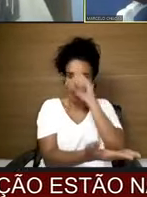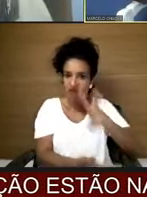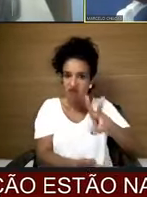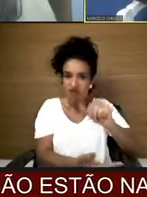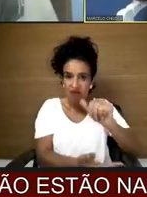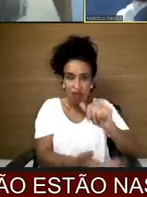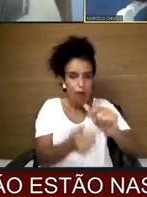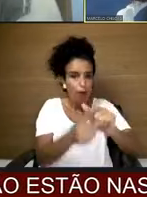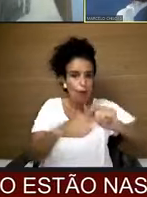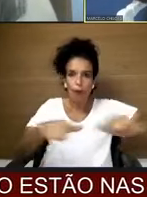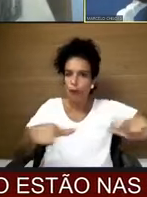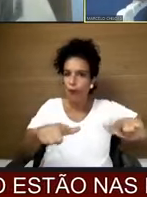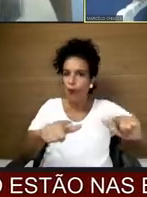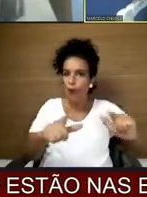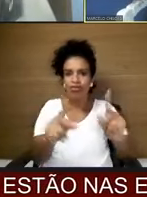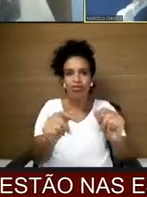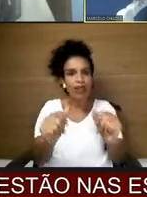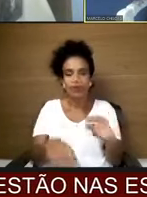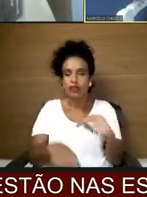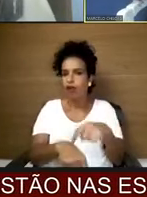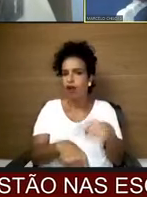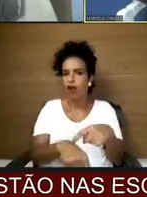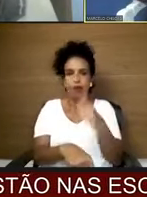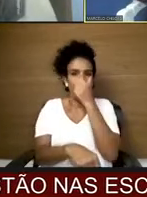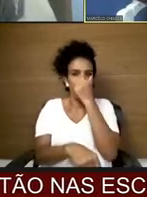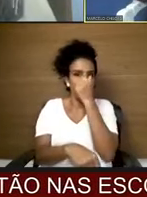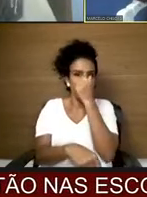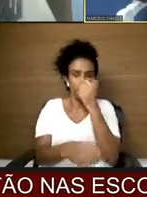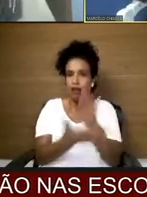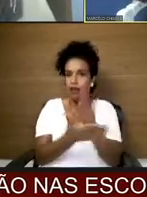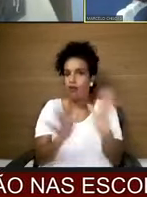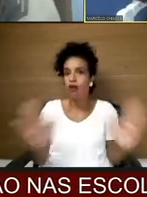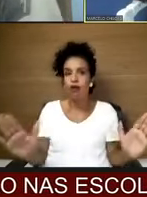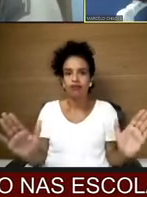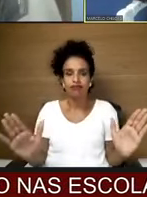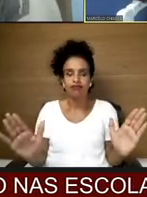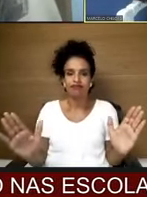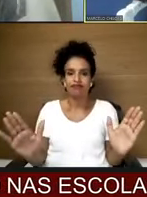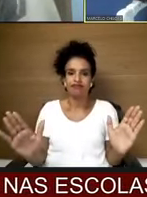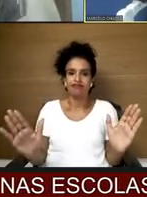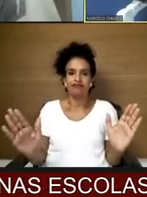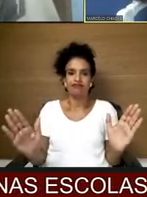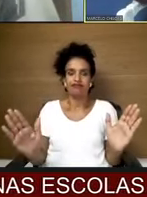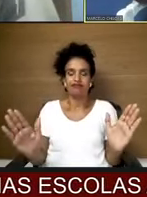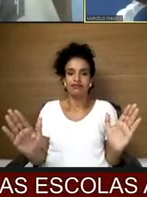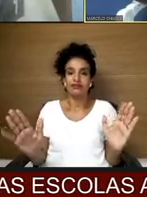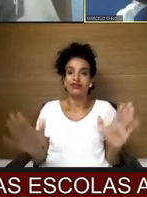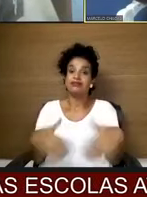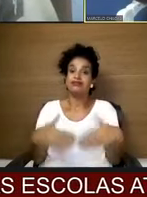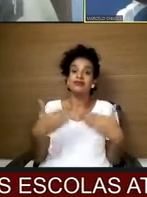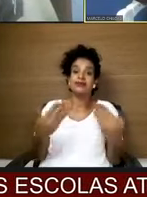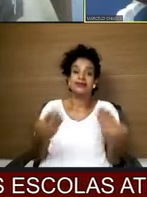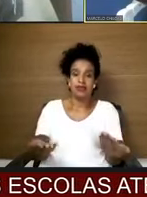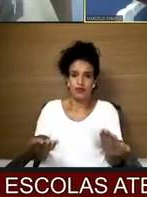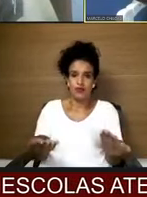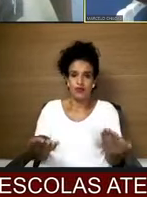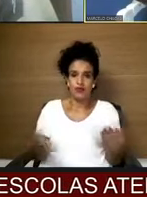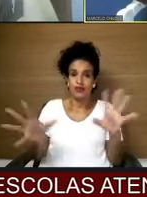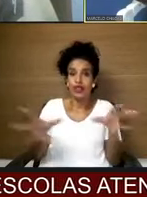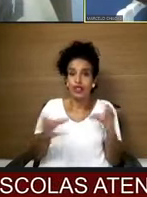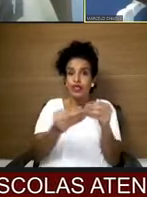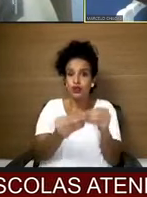que deu para todo mundo, né? Acabou a história. Então, Zé, finalizando aqui a tua